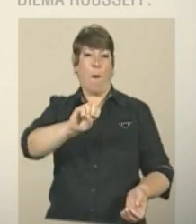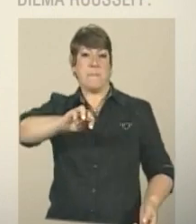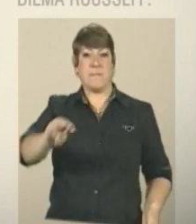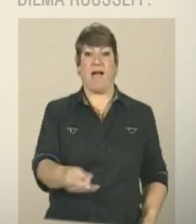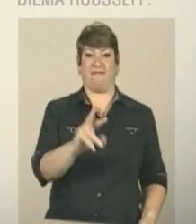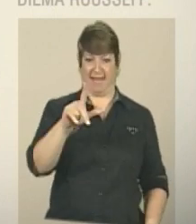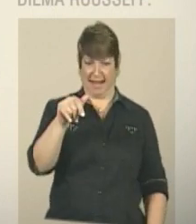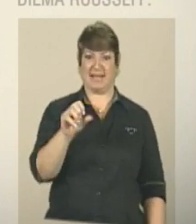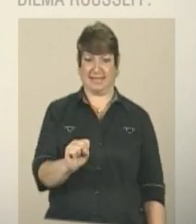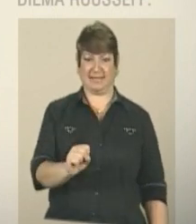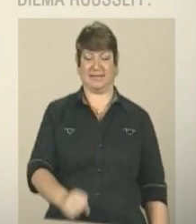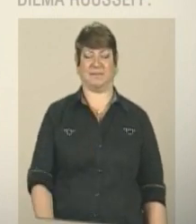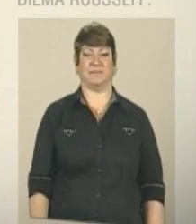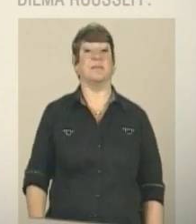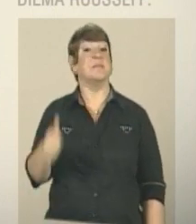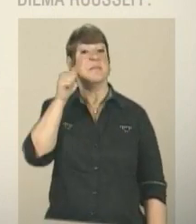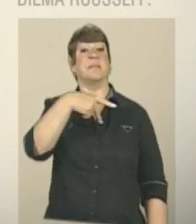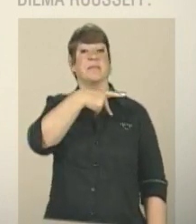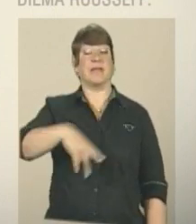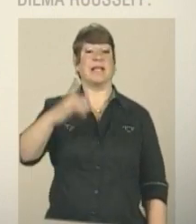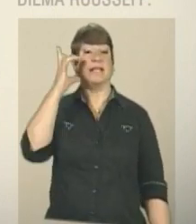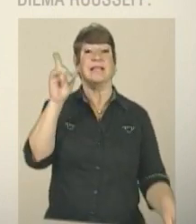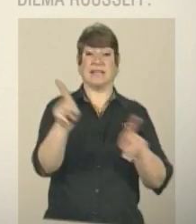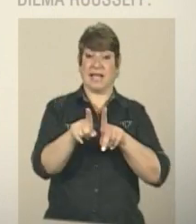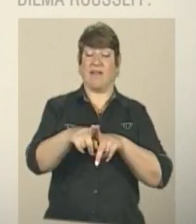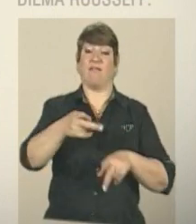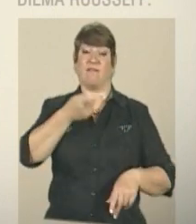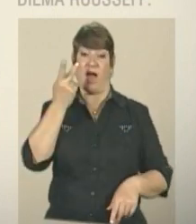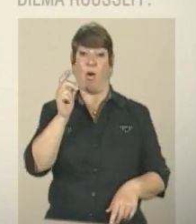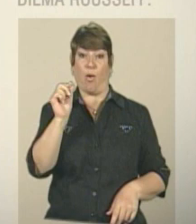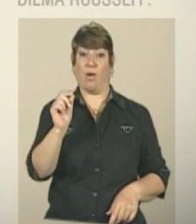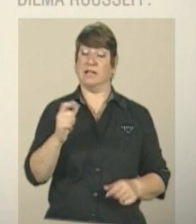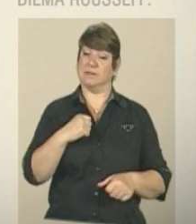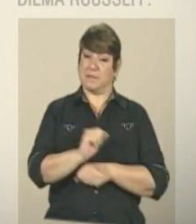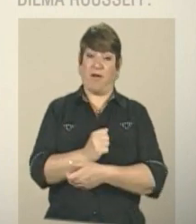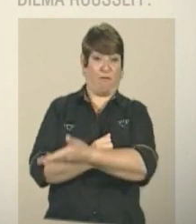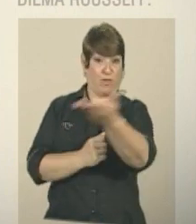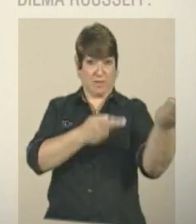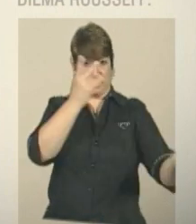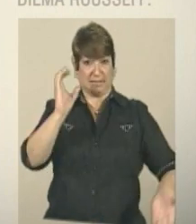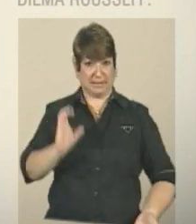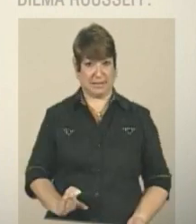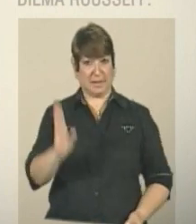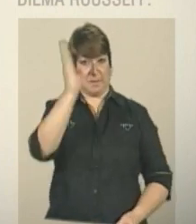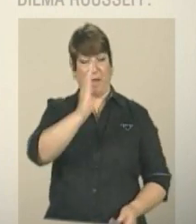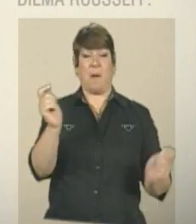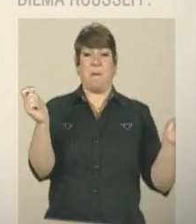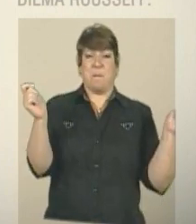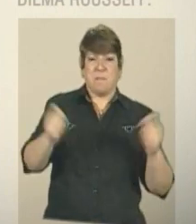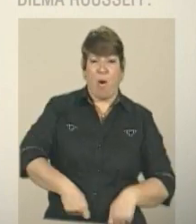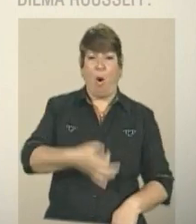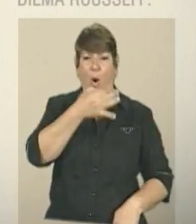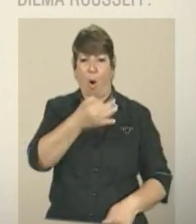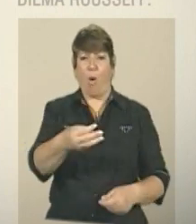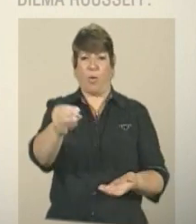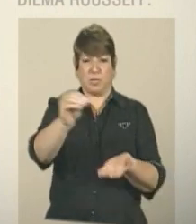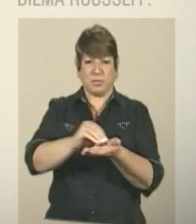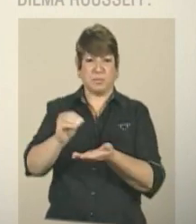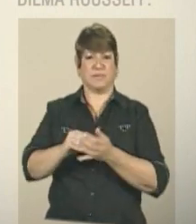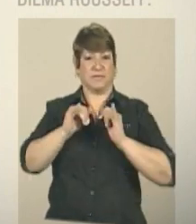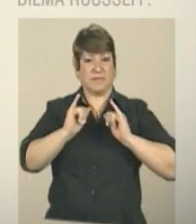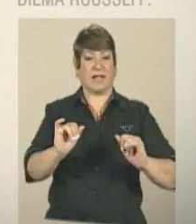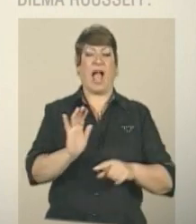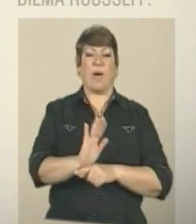de vagas. A presidenta Dilma Rousseff disse ainda que conta com você, cidadão brasileiro, para construir um país mais rico e